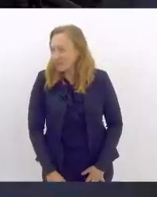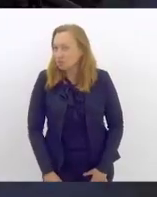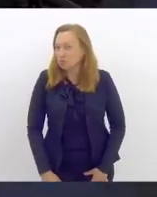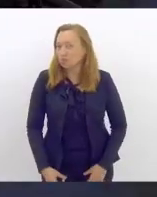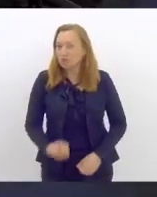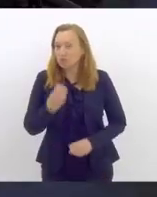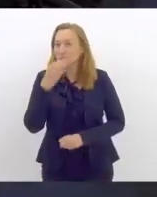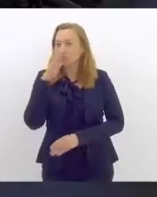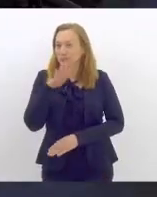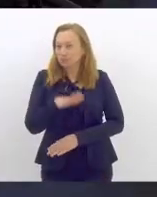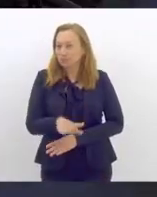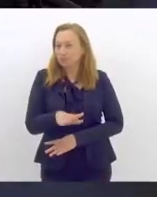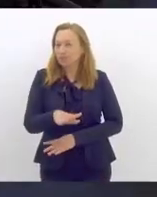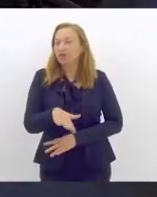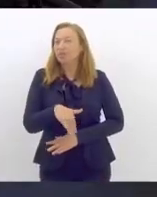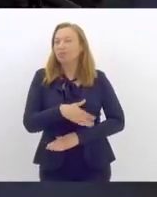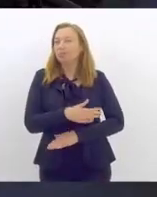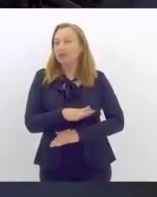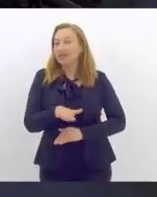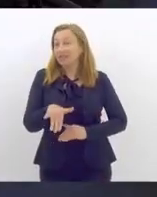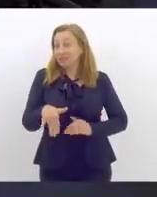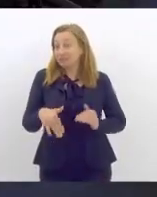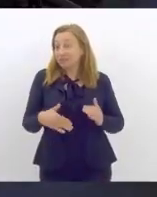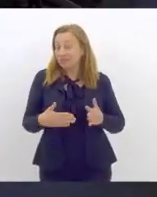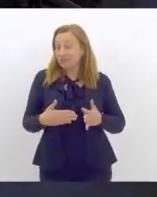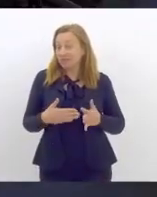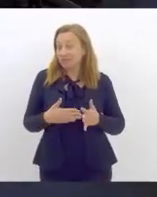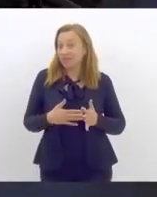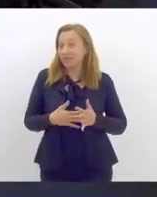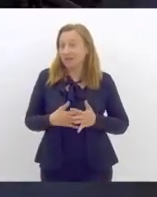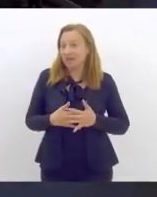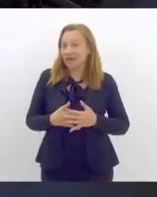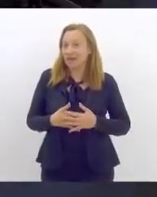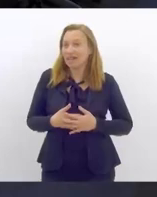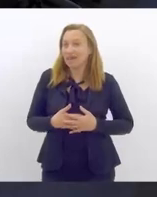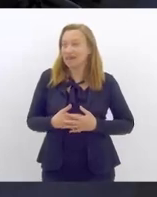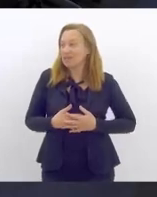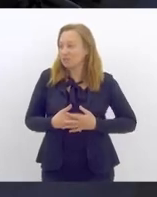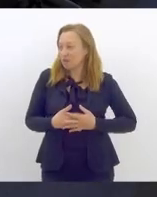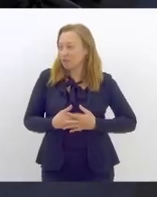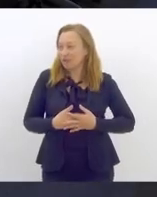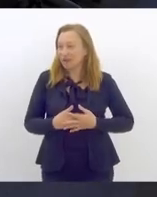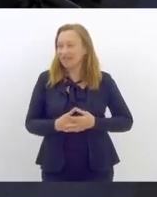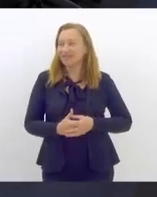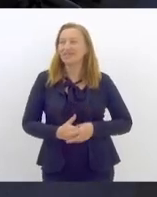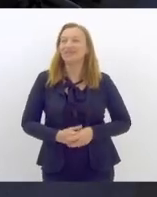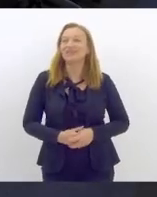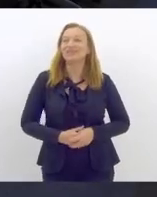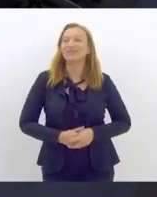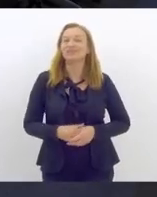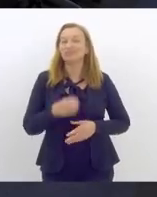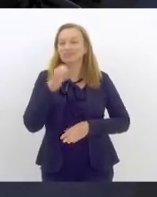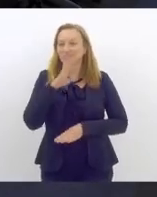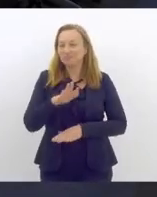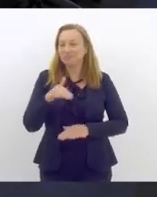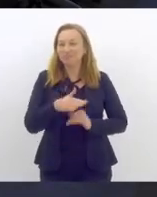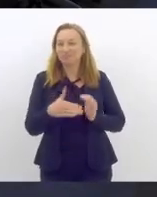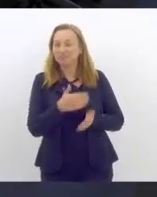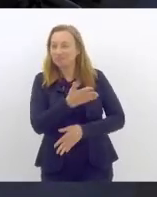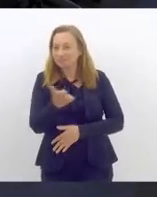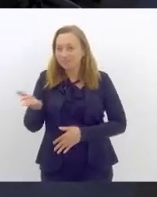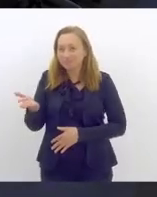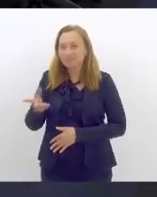Boa tarde a todas e todos. Boa tarde, deputado Márcio Canera, deputado Jari, deputado Dionísio Lins,